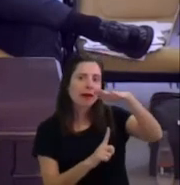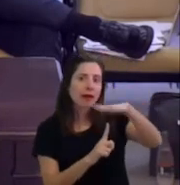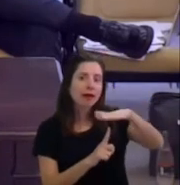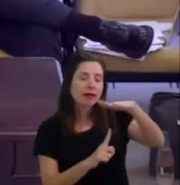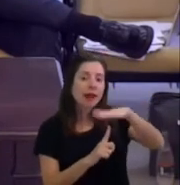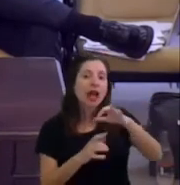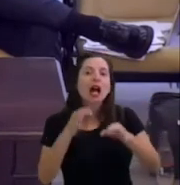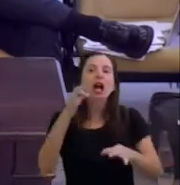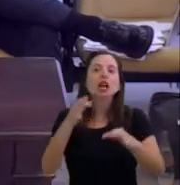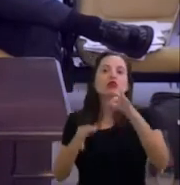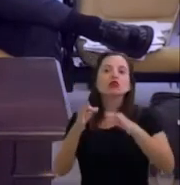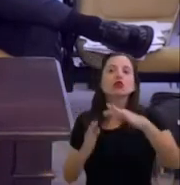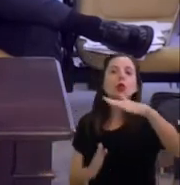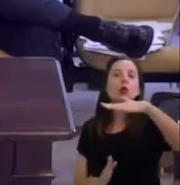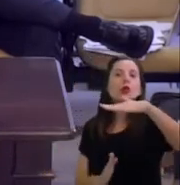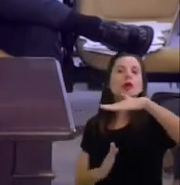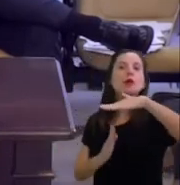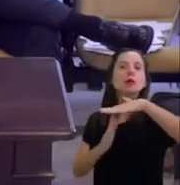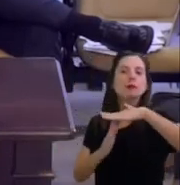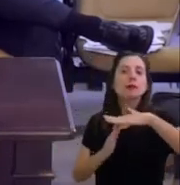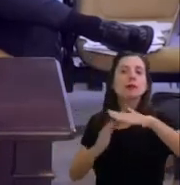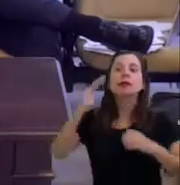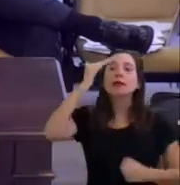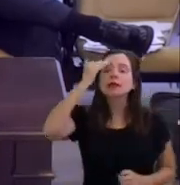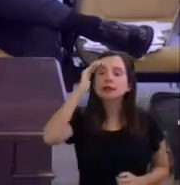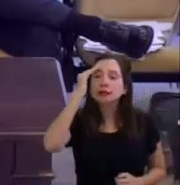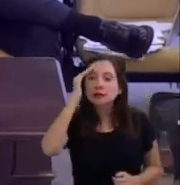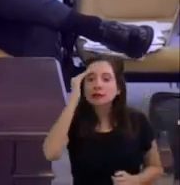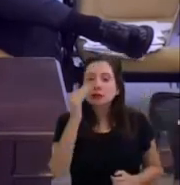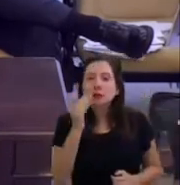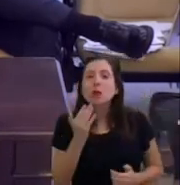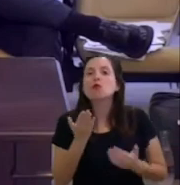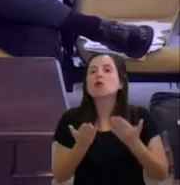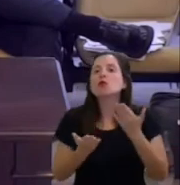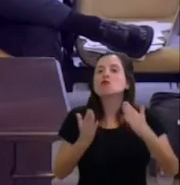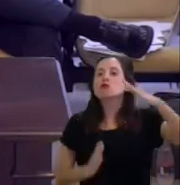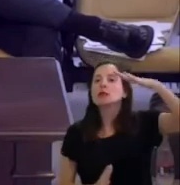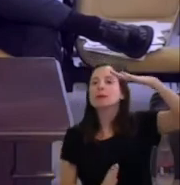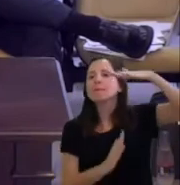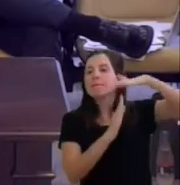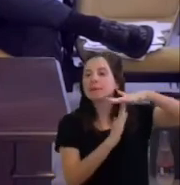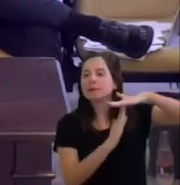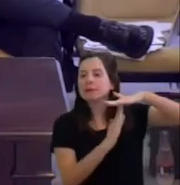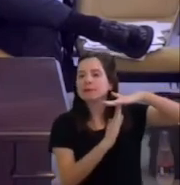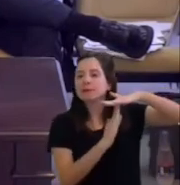com precedentes sólidos e cristalizados, entende como razoável. Esse é o limite.